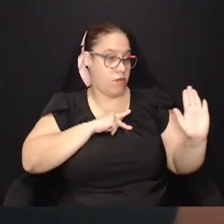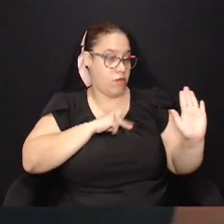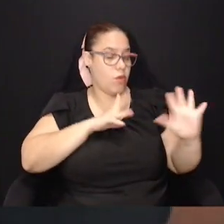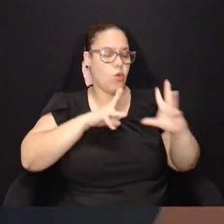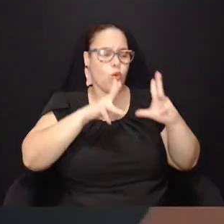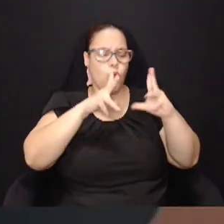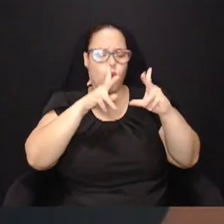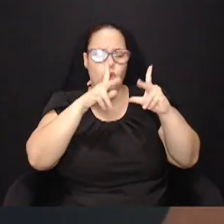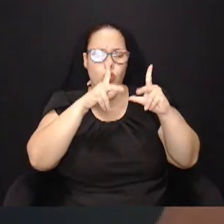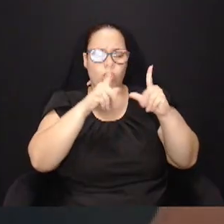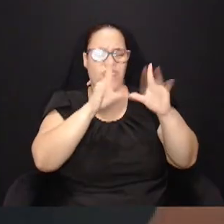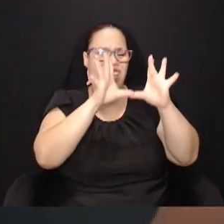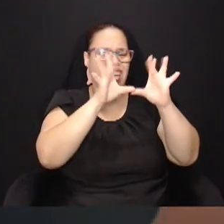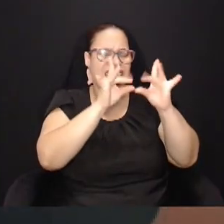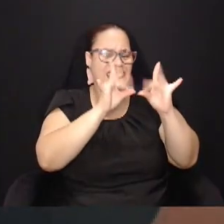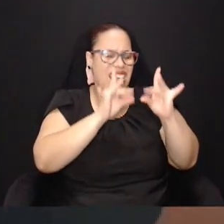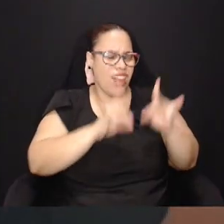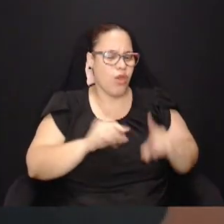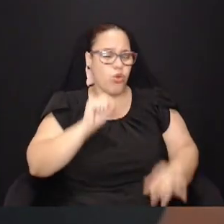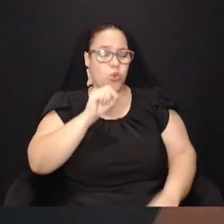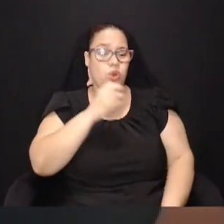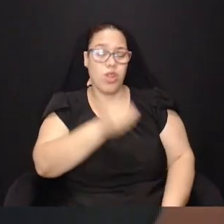detalhes de tudo aquilo que eu passei, né?